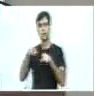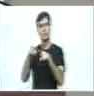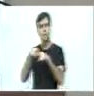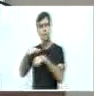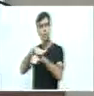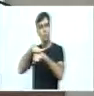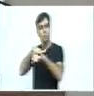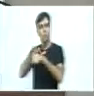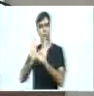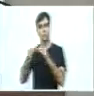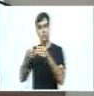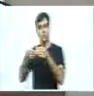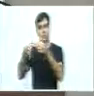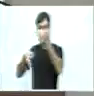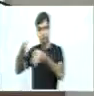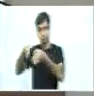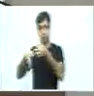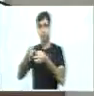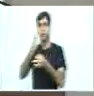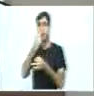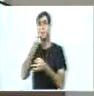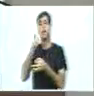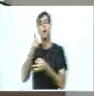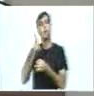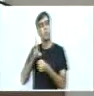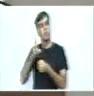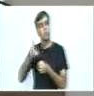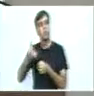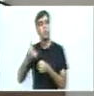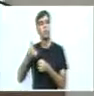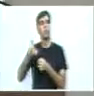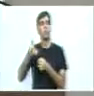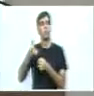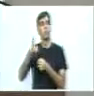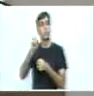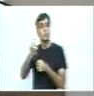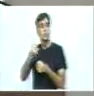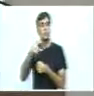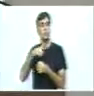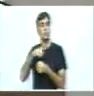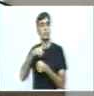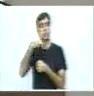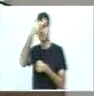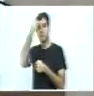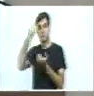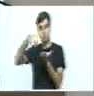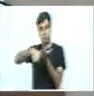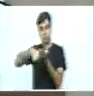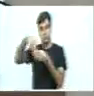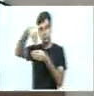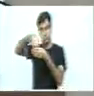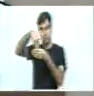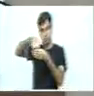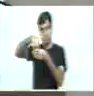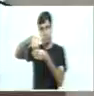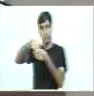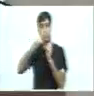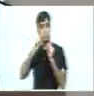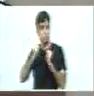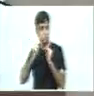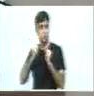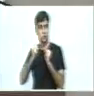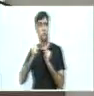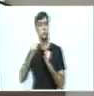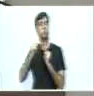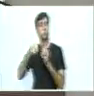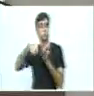assessoria jurídica dessa Câmara, foi mantida a opção de que o eleitor, com a subscrição de eleitores com